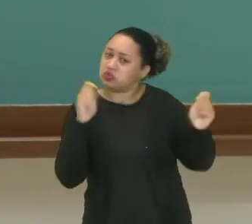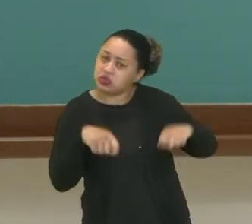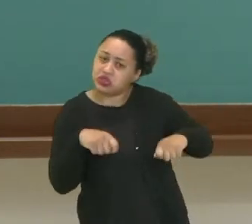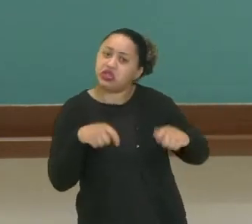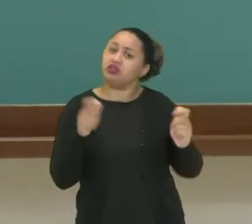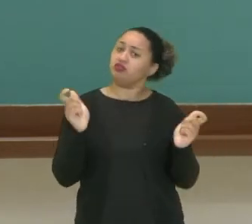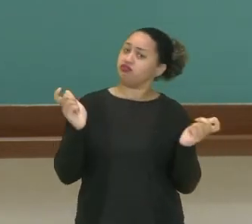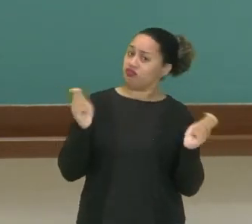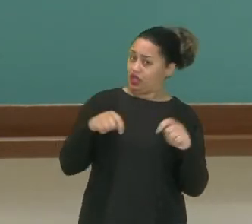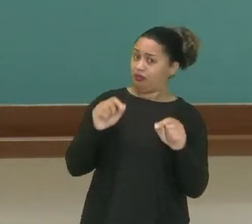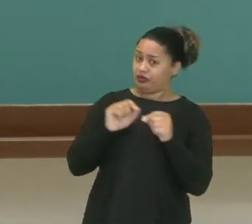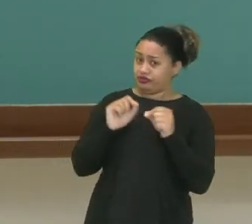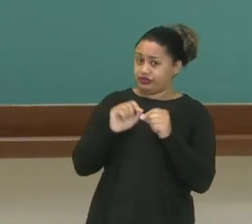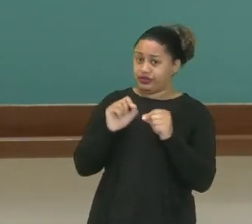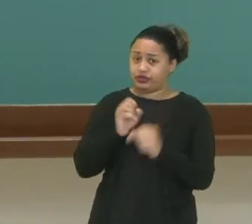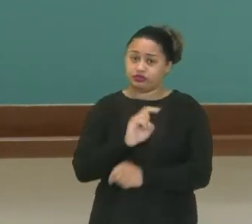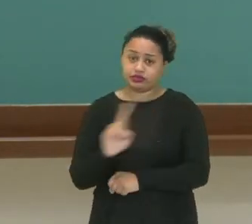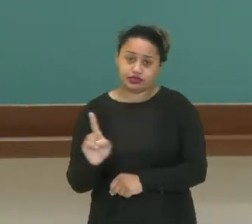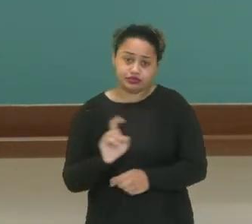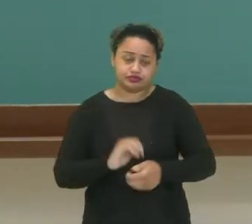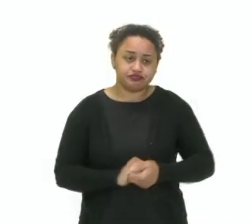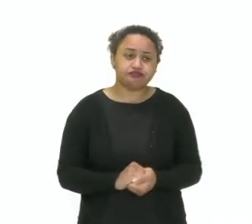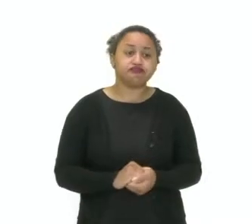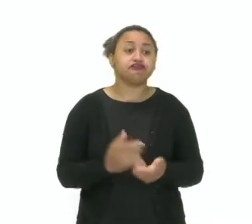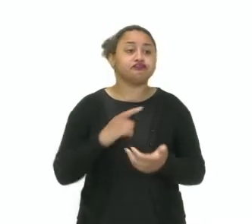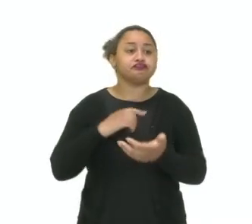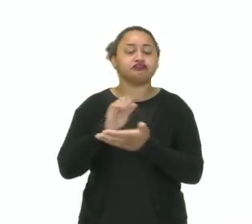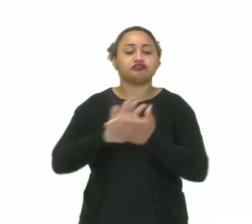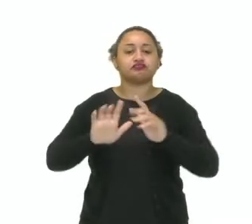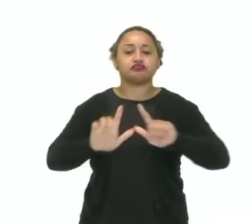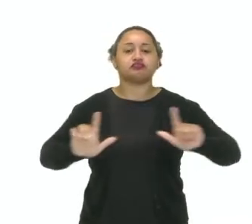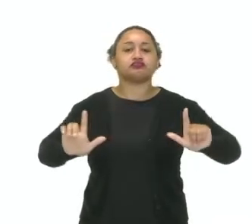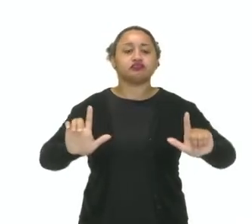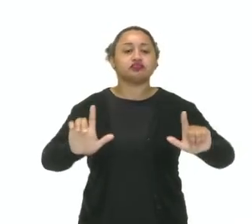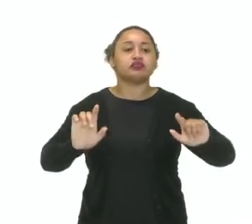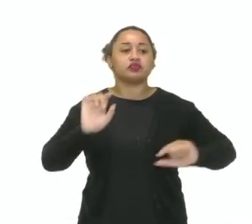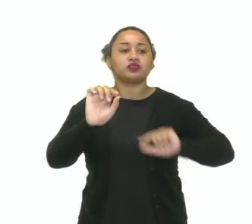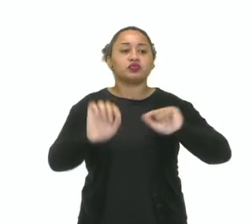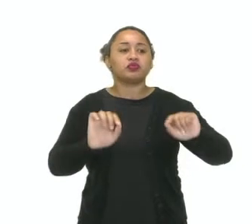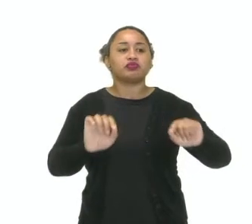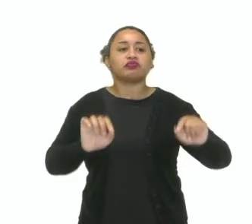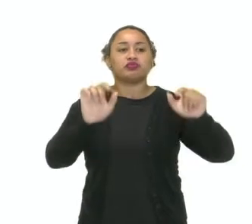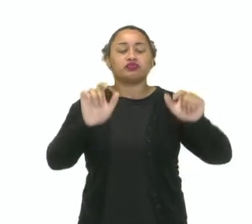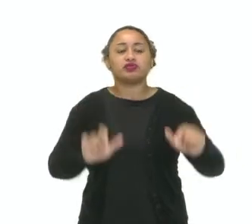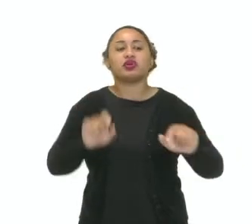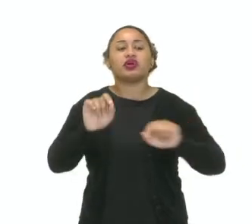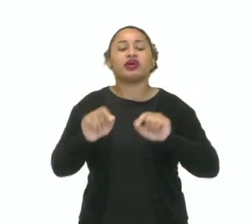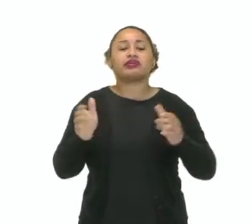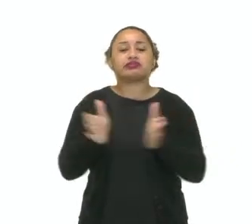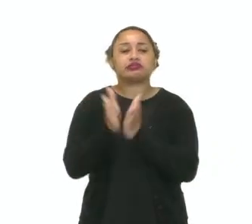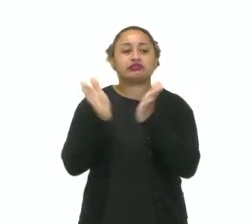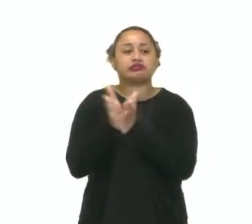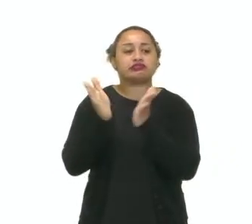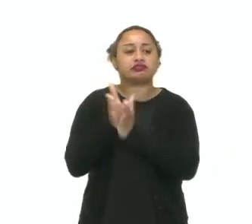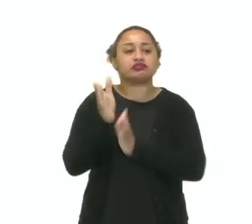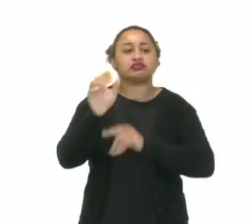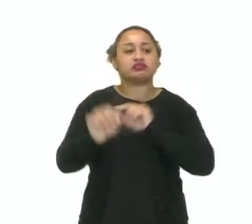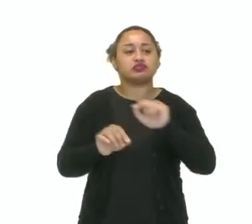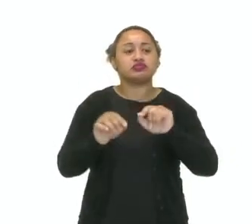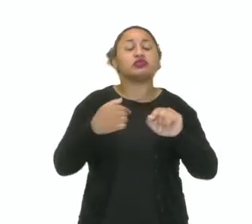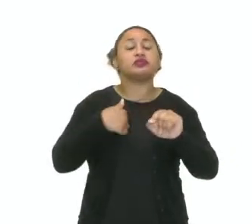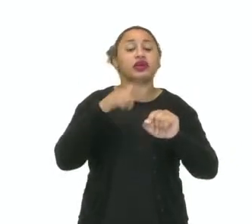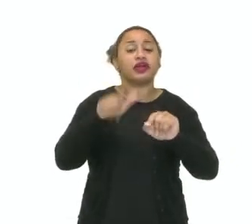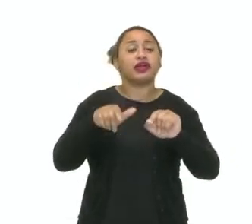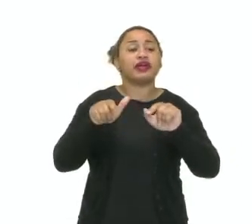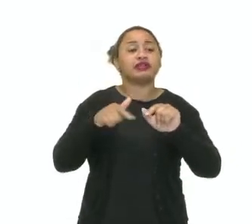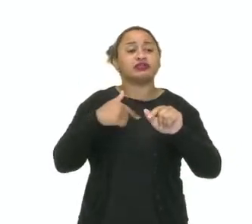para fazer? Aqui uma imagem, né, na nossa iconografia. Quando nós falamos de pobreza, nós estamos nos